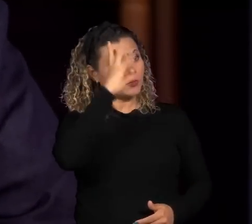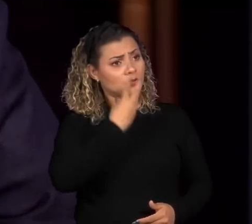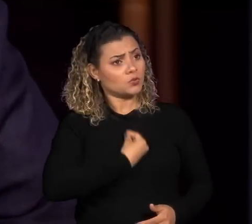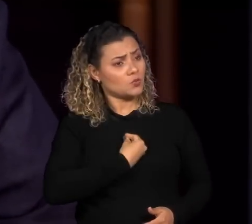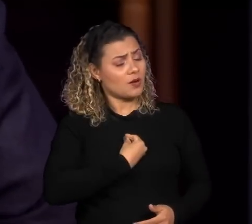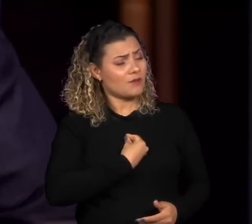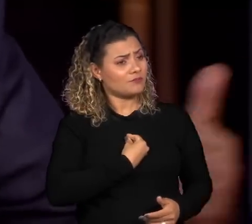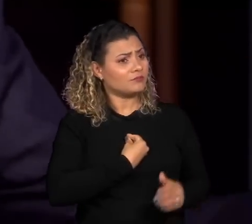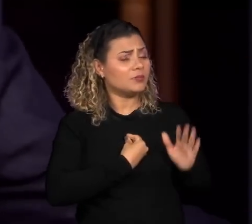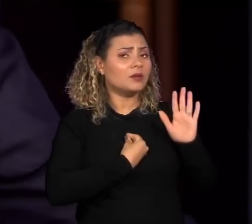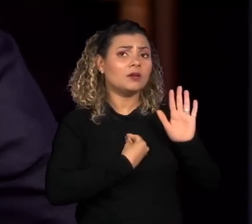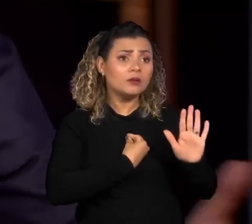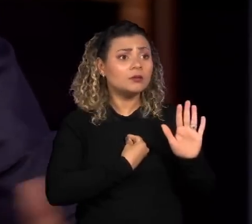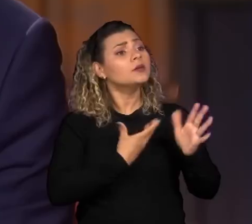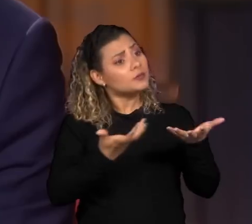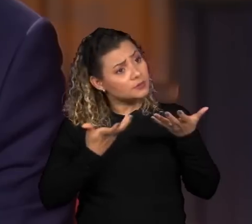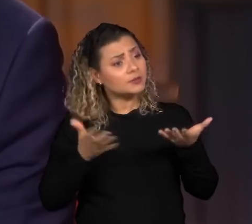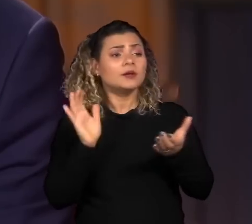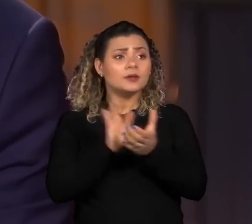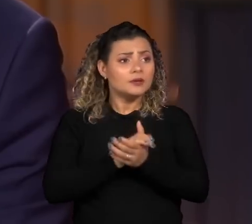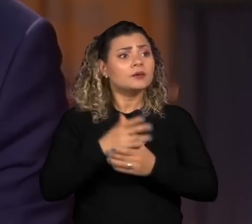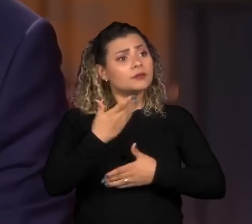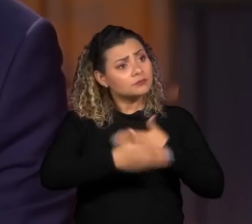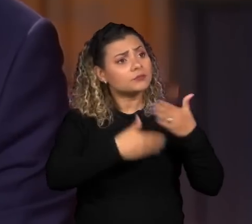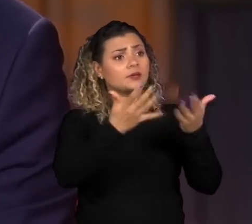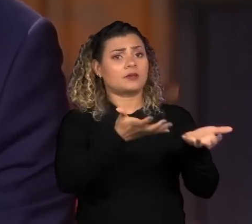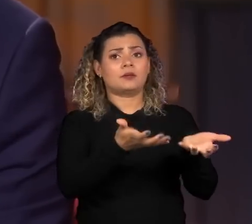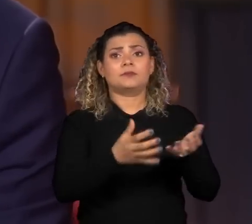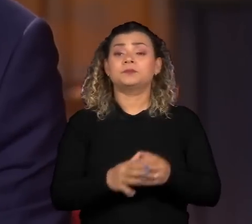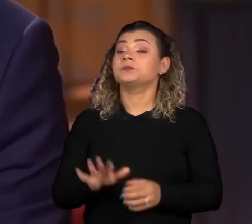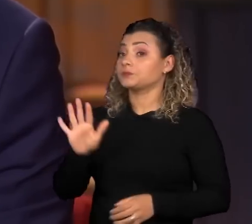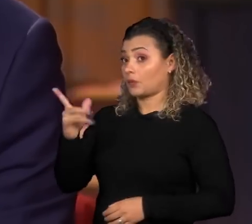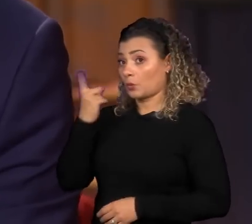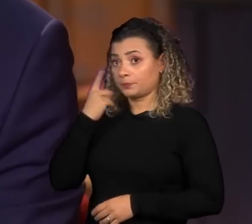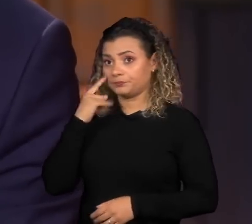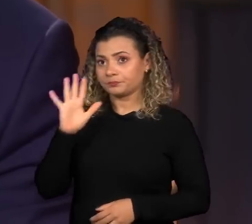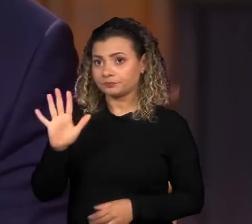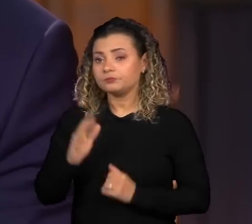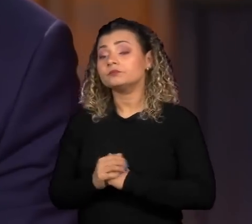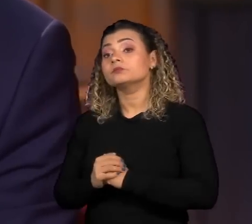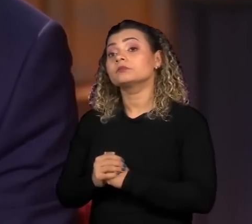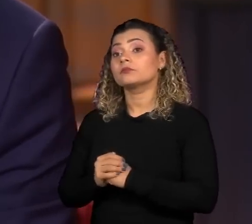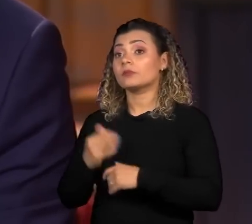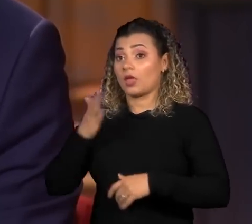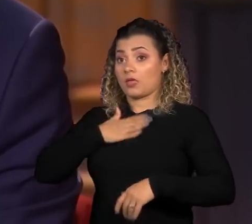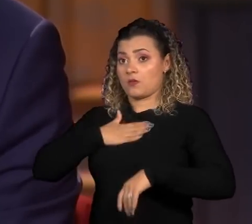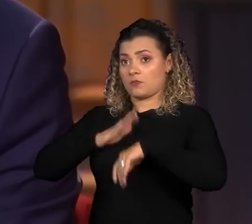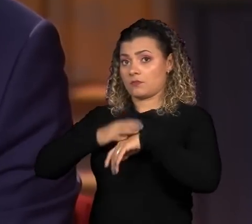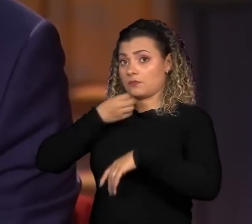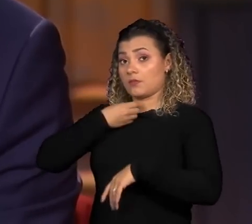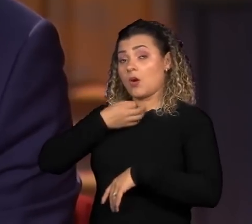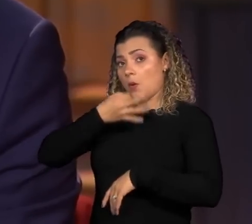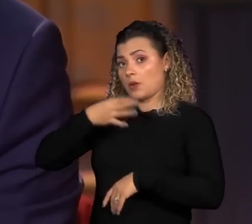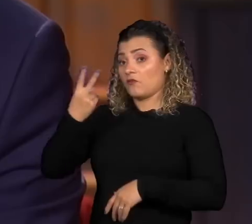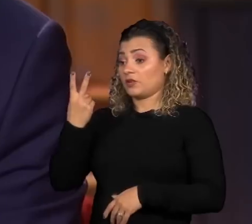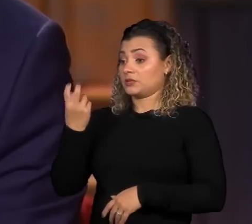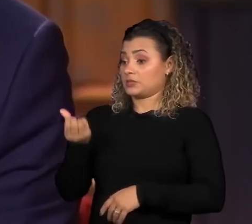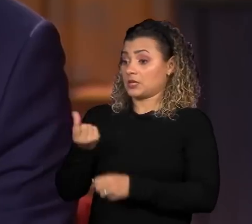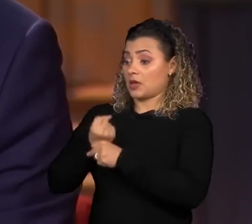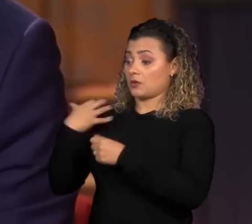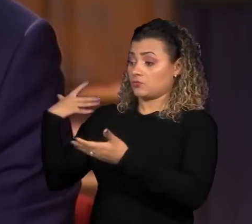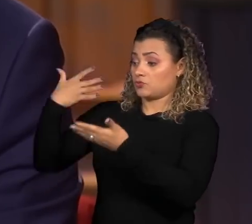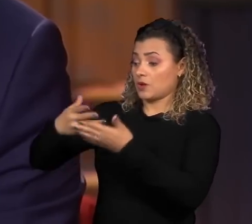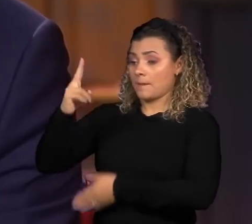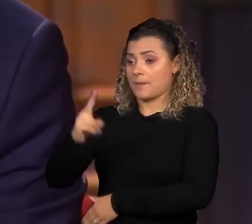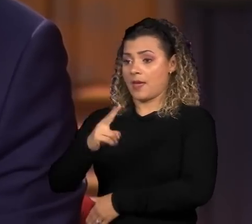mas também quer ter Celibato uma vida... é um dom. É? Eu diria para você hoje, 26 anos de padre,